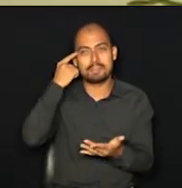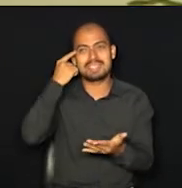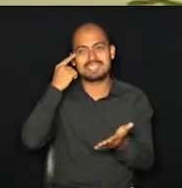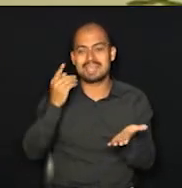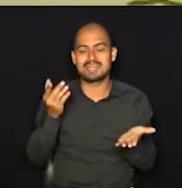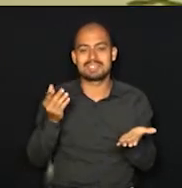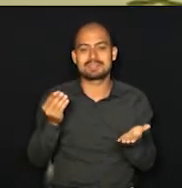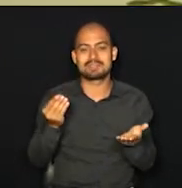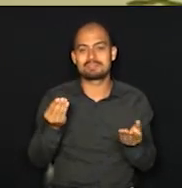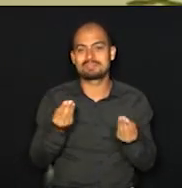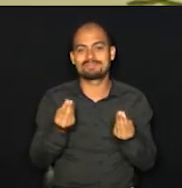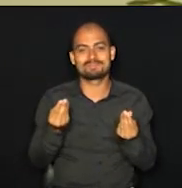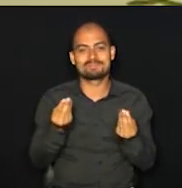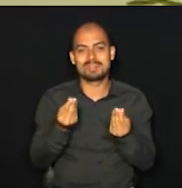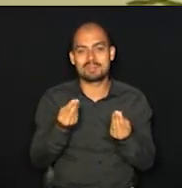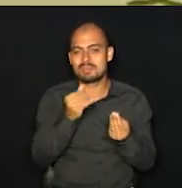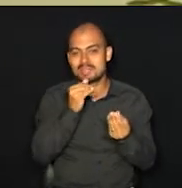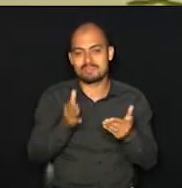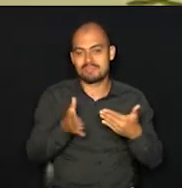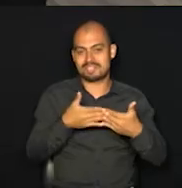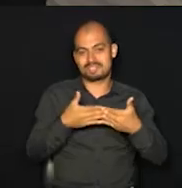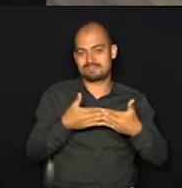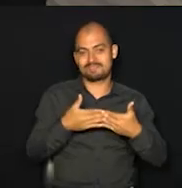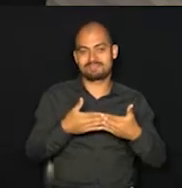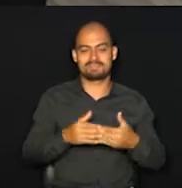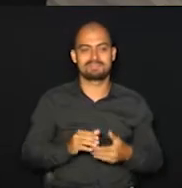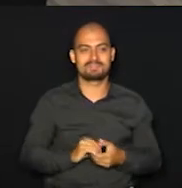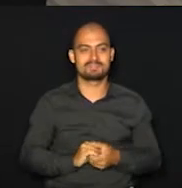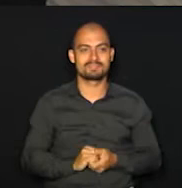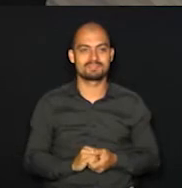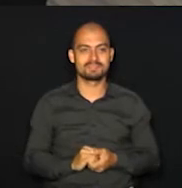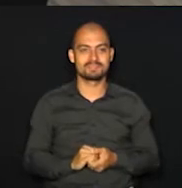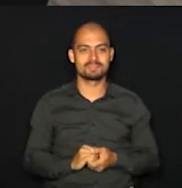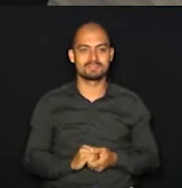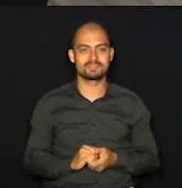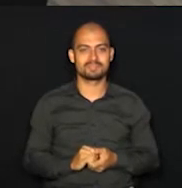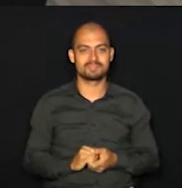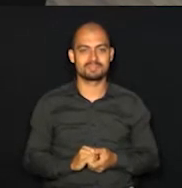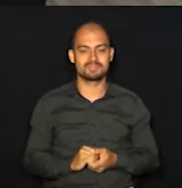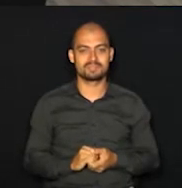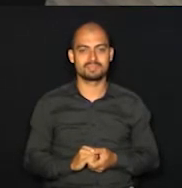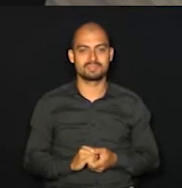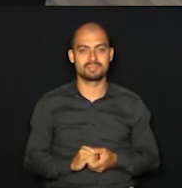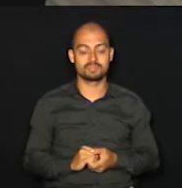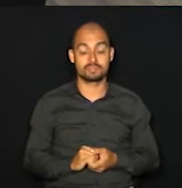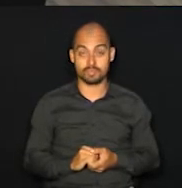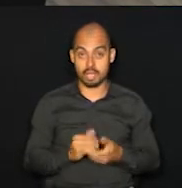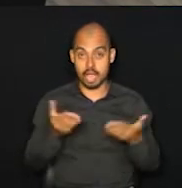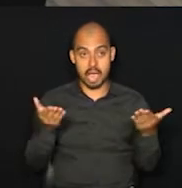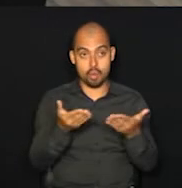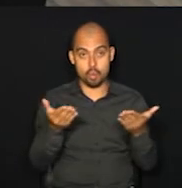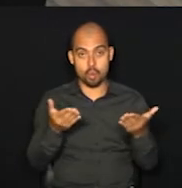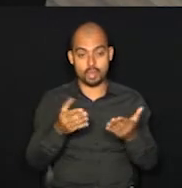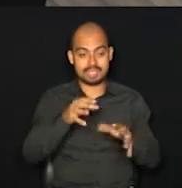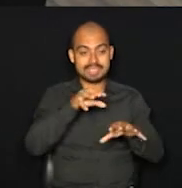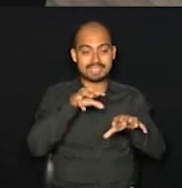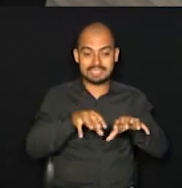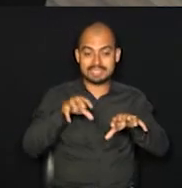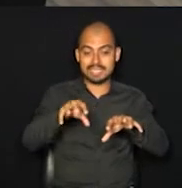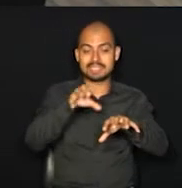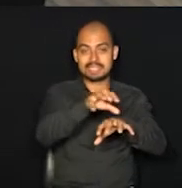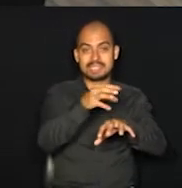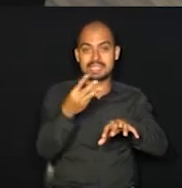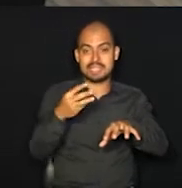gente possa ter algum tipo de retrocesso. Olha só, e atualmente 39 municípios da Grande São Paulo